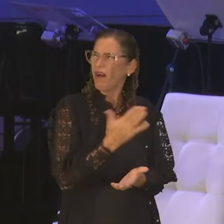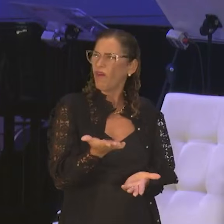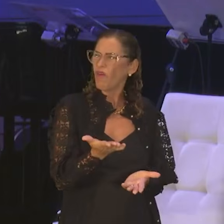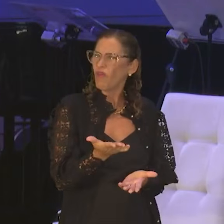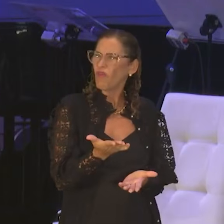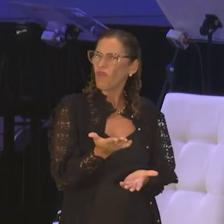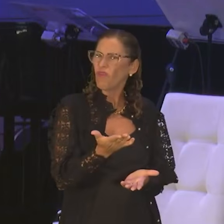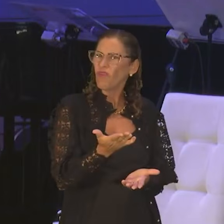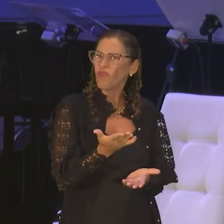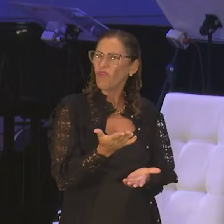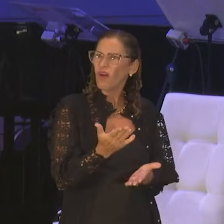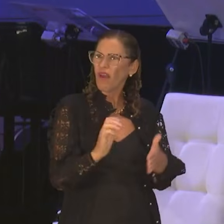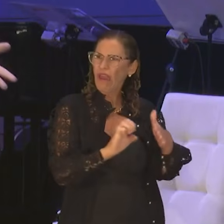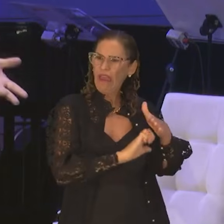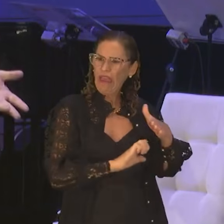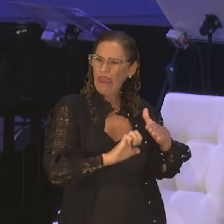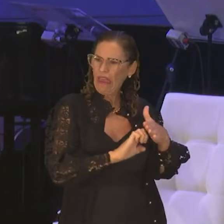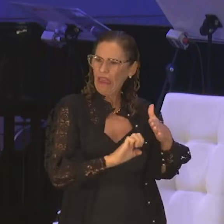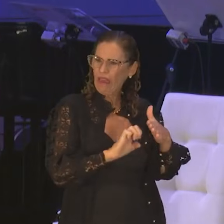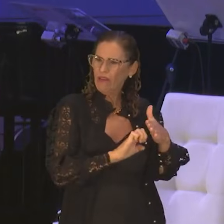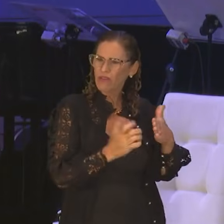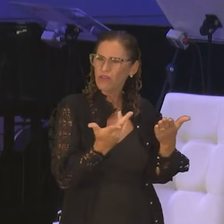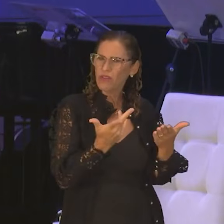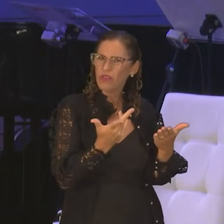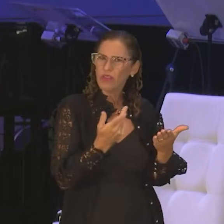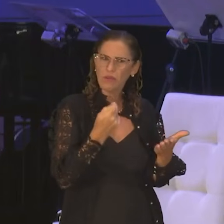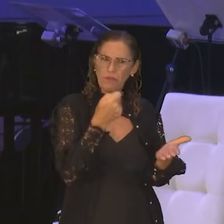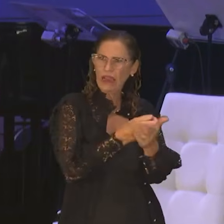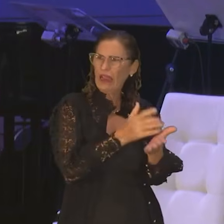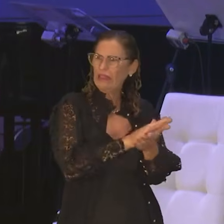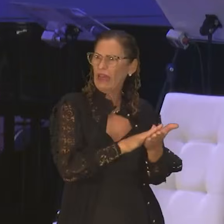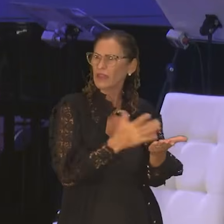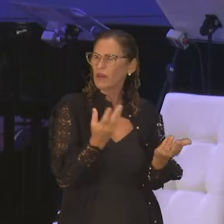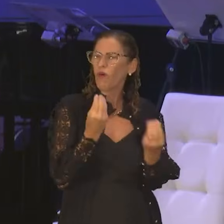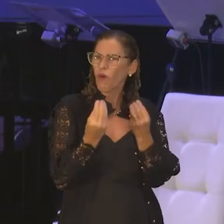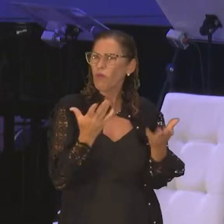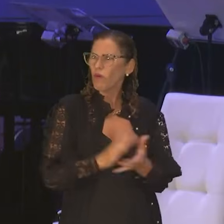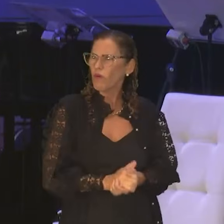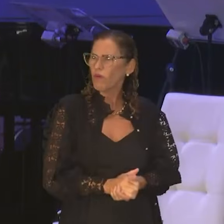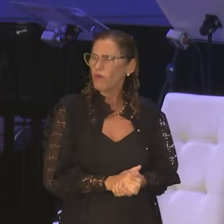não vou trabalhar numa empresa no qual o executivo não vai me pagar.